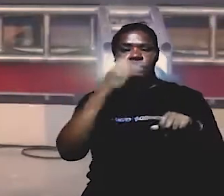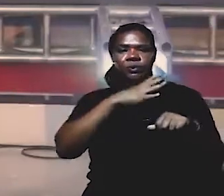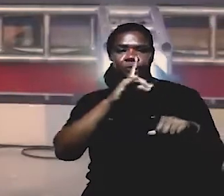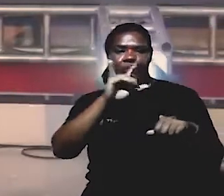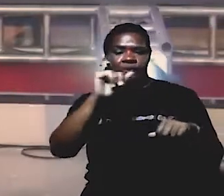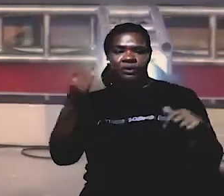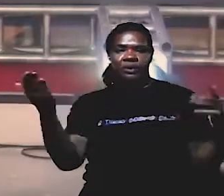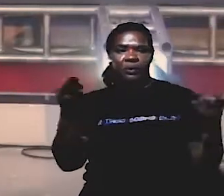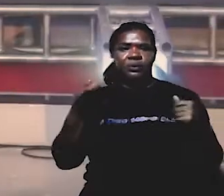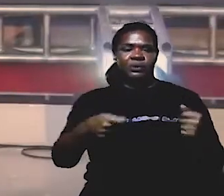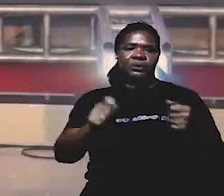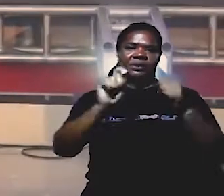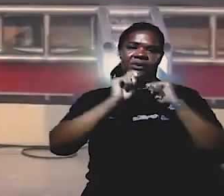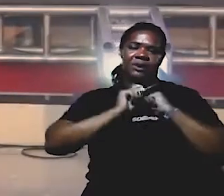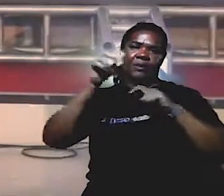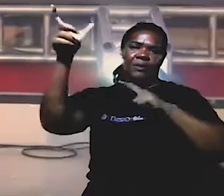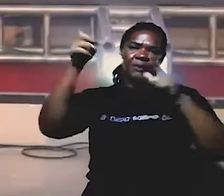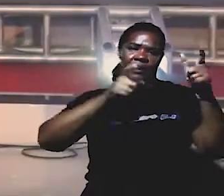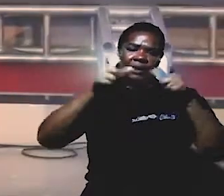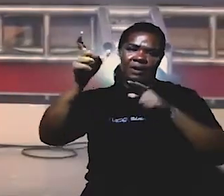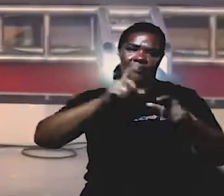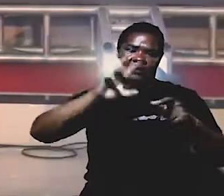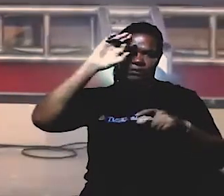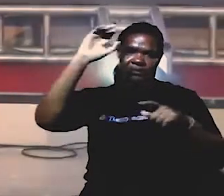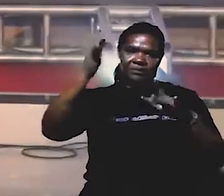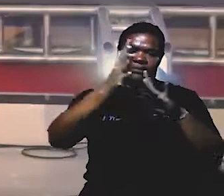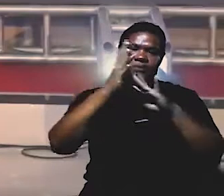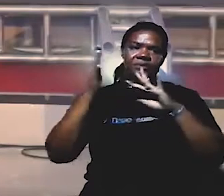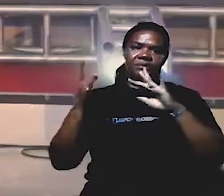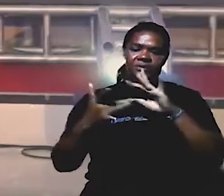dia recebendo a palavra de Deus.